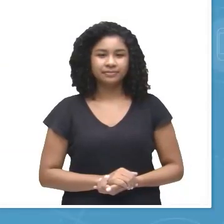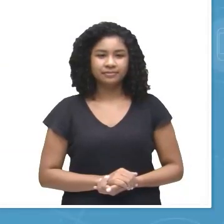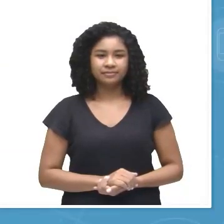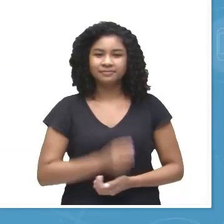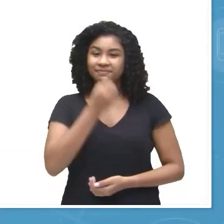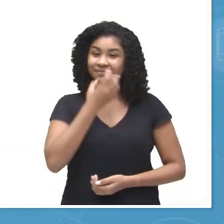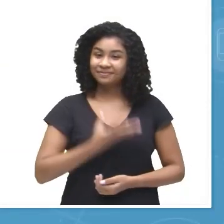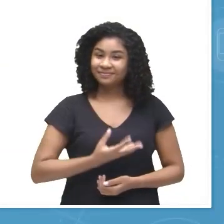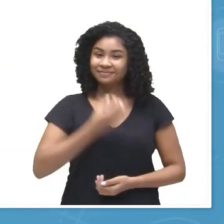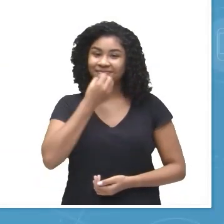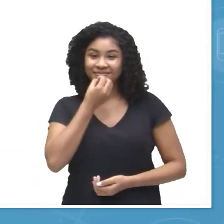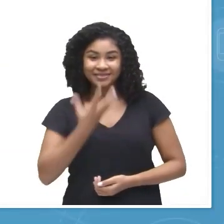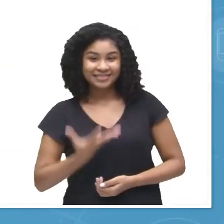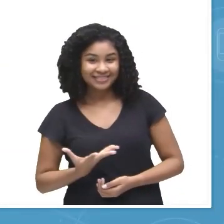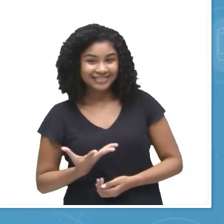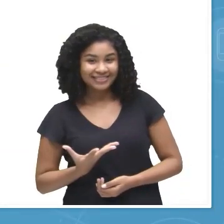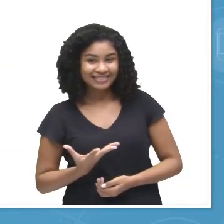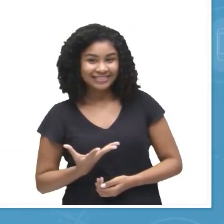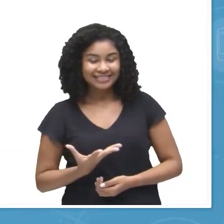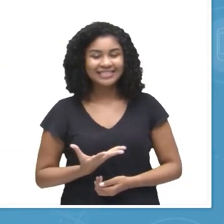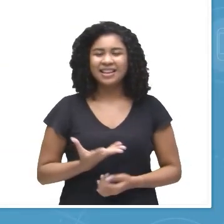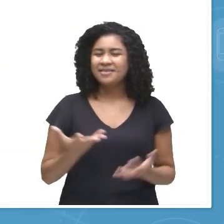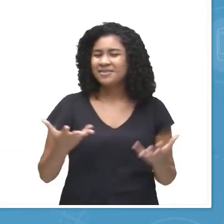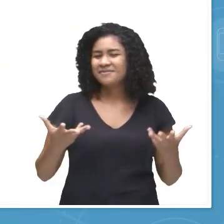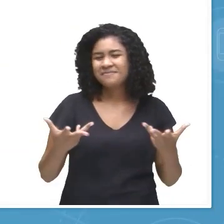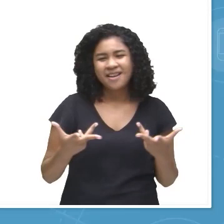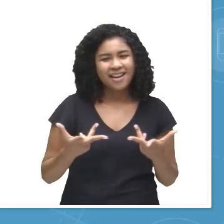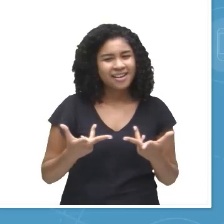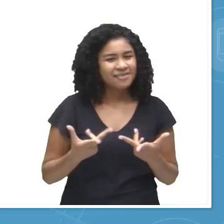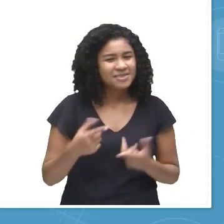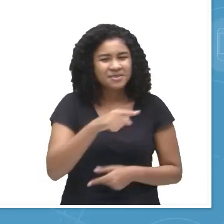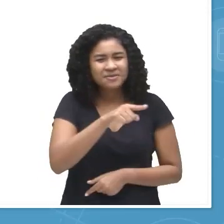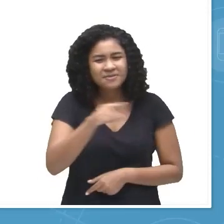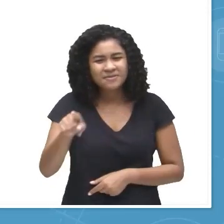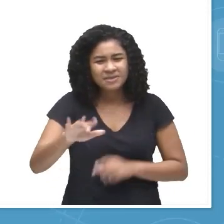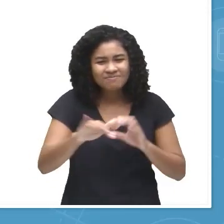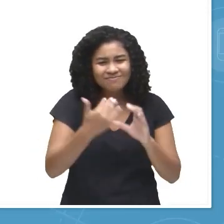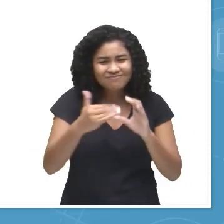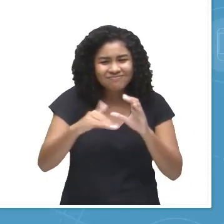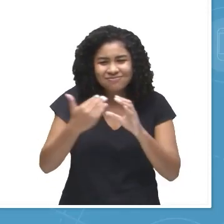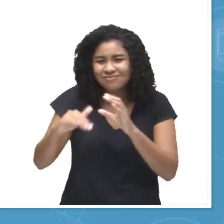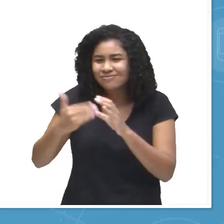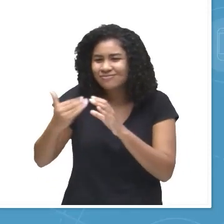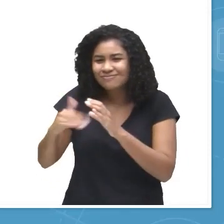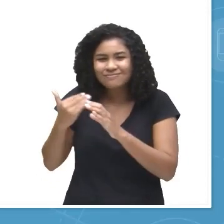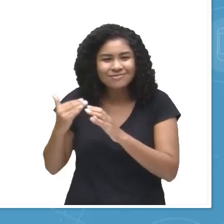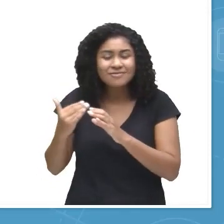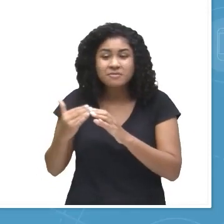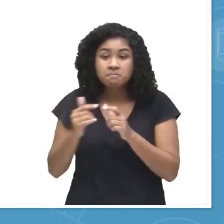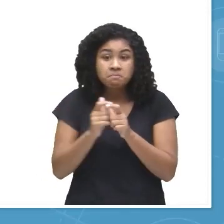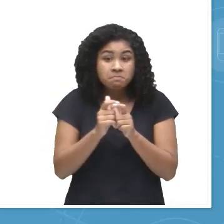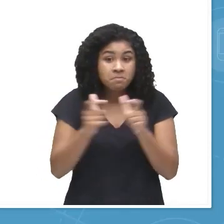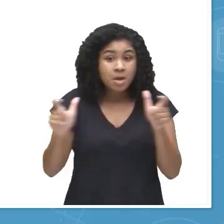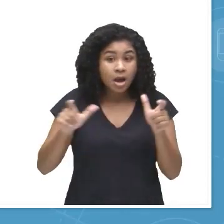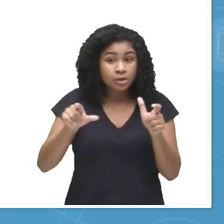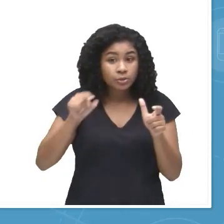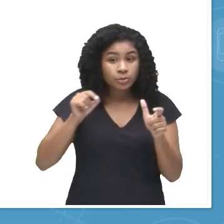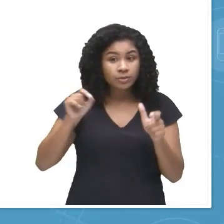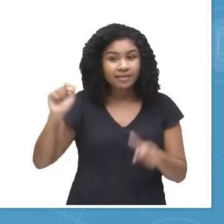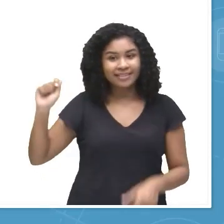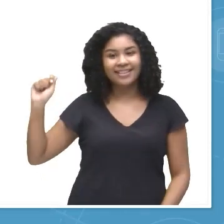Muito bem, turmas. Foi maravilhosa aqui a resposta de vocês. Olha, eu estou olhando aqui, a maioria respondeu a letra